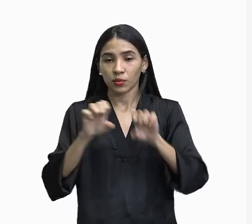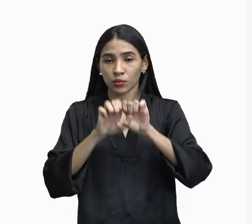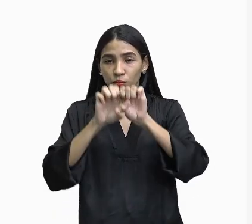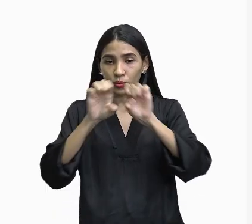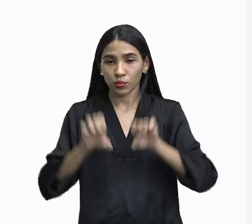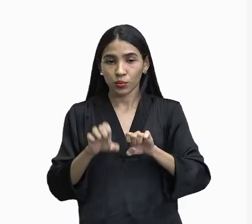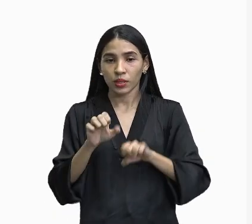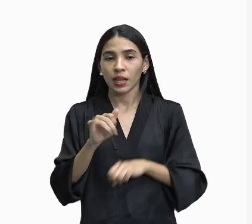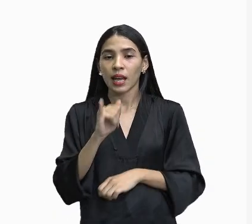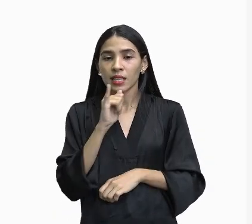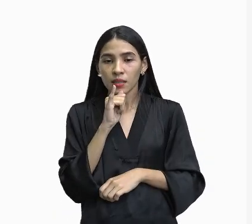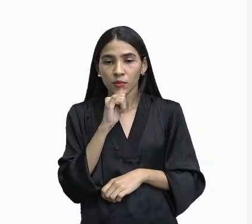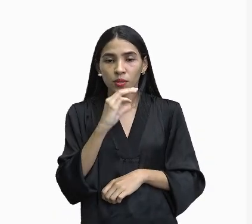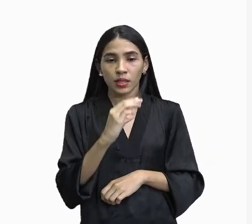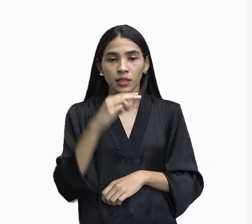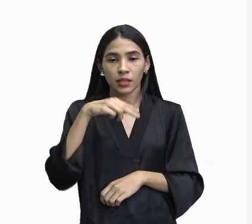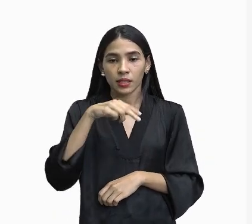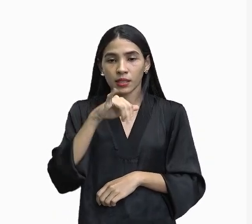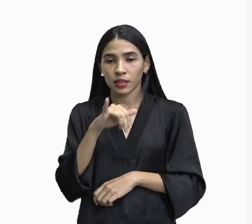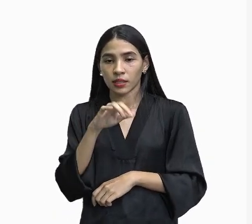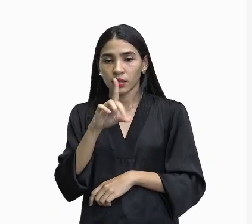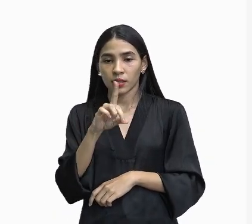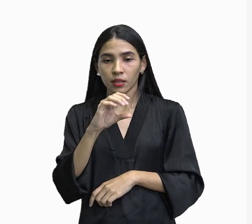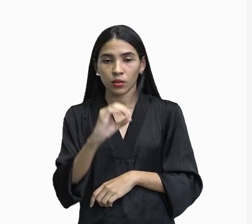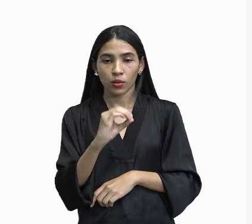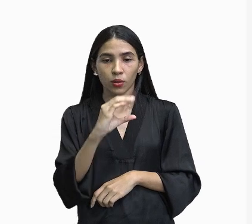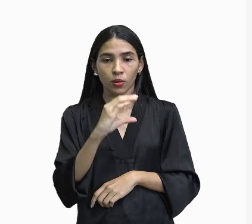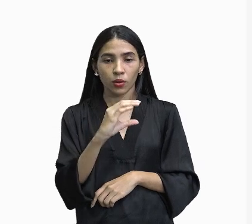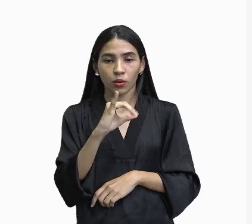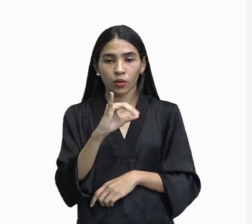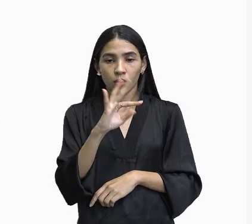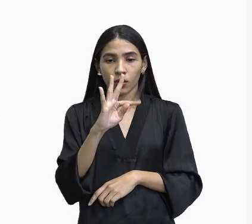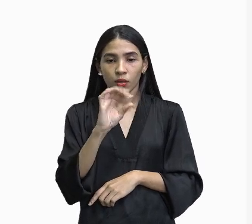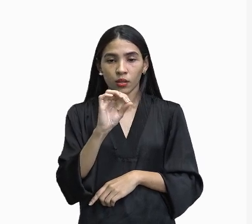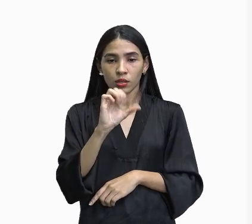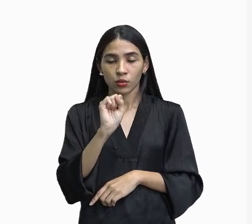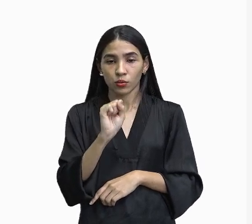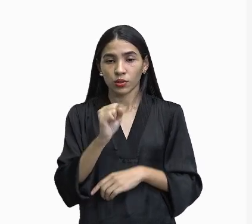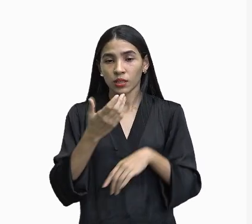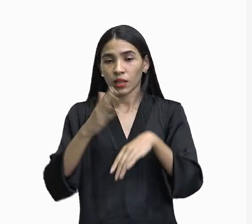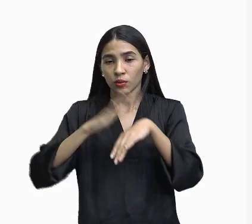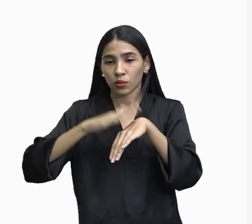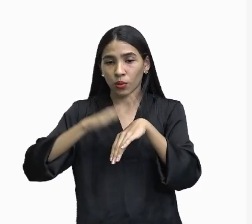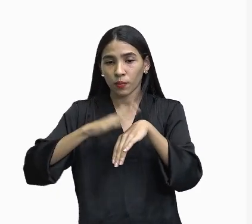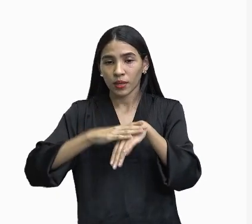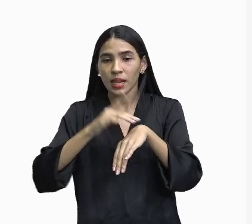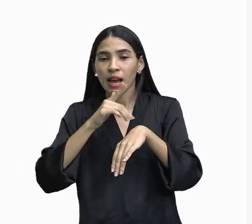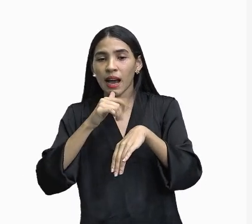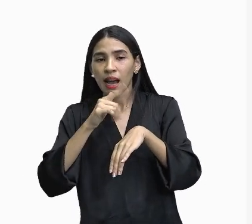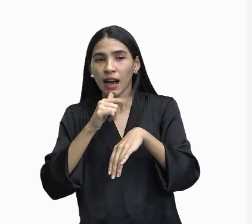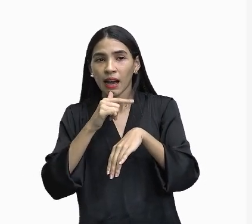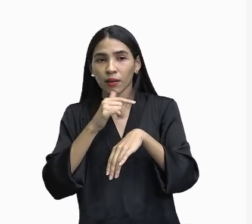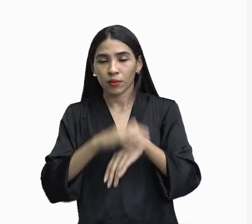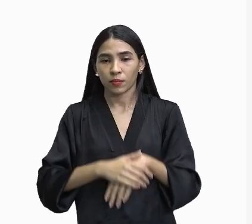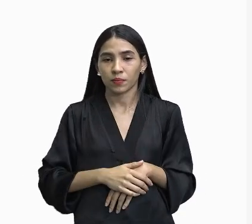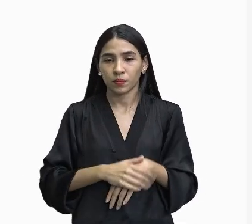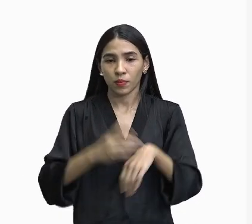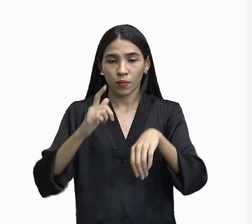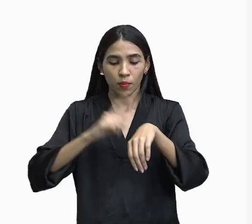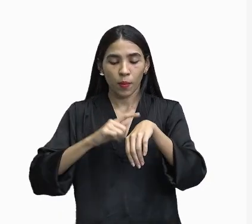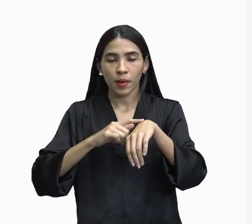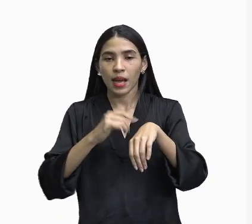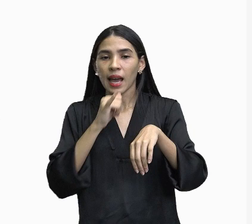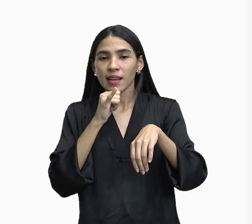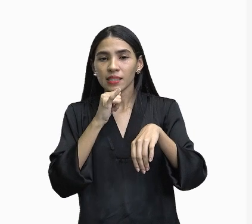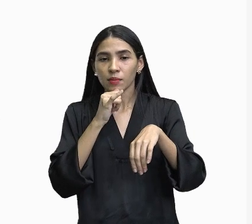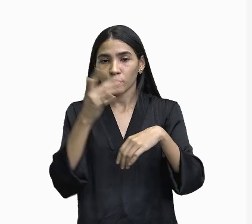de quinidócitos. Eles vão produzir um líquido que, quando o indivíduo encosta